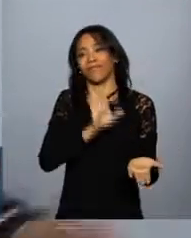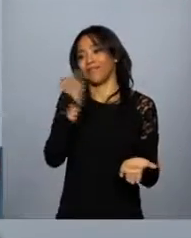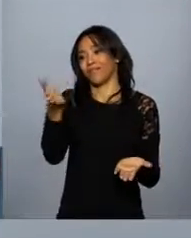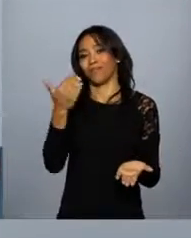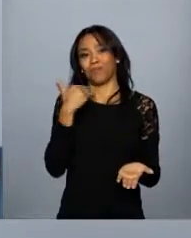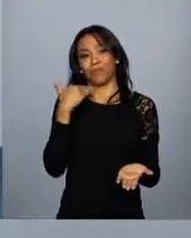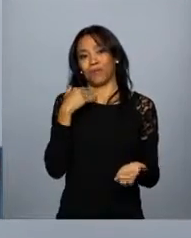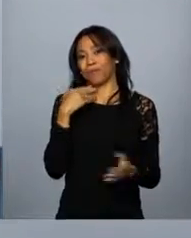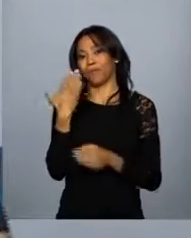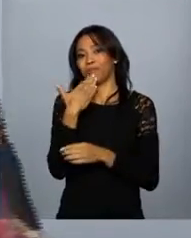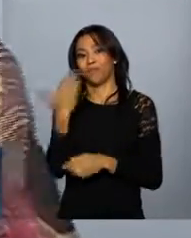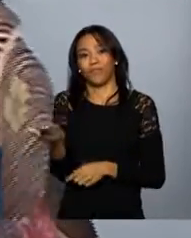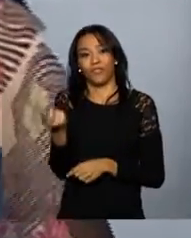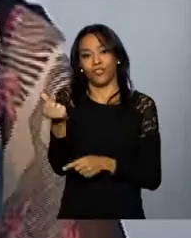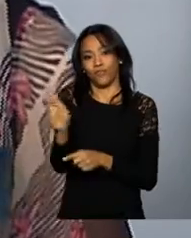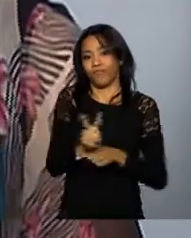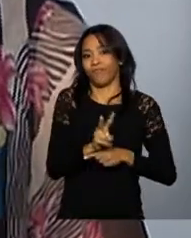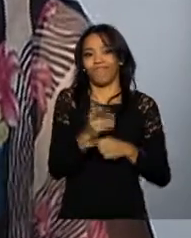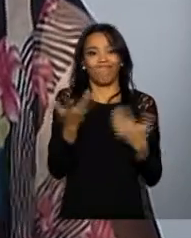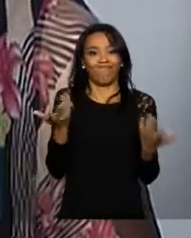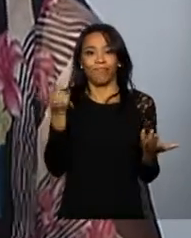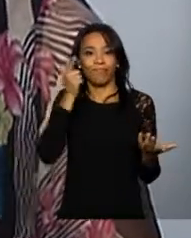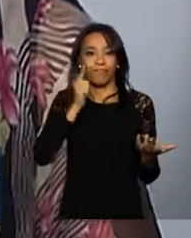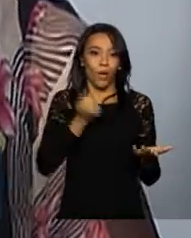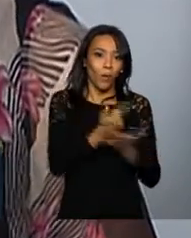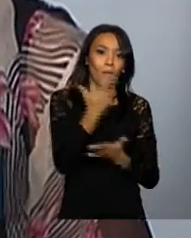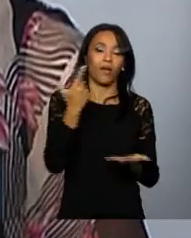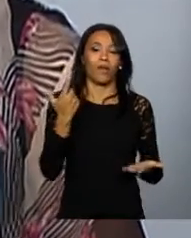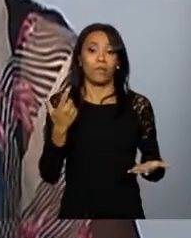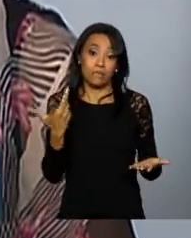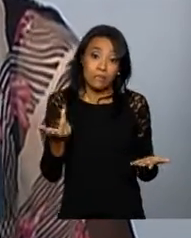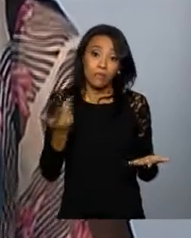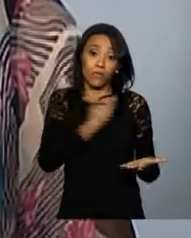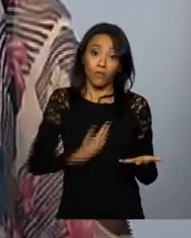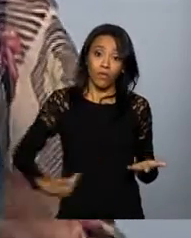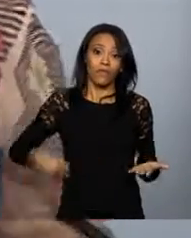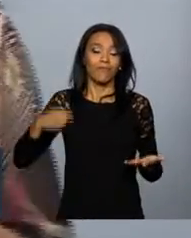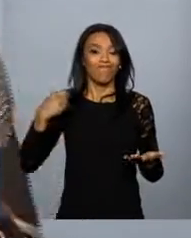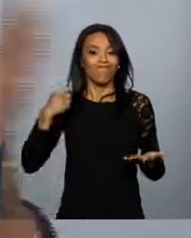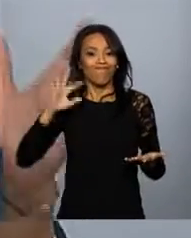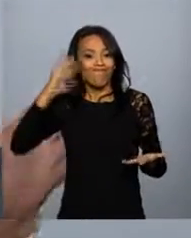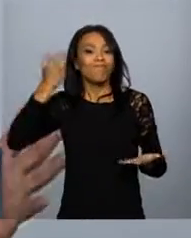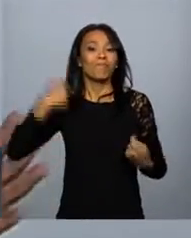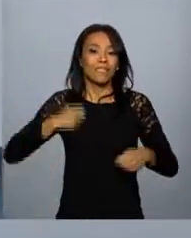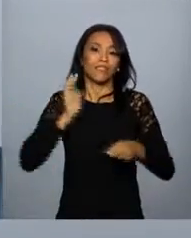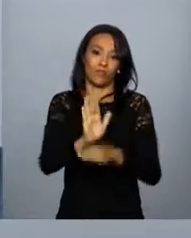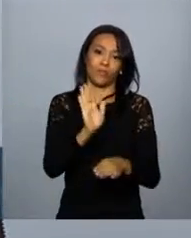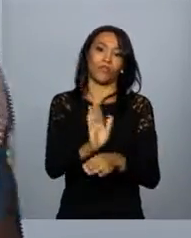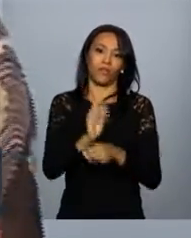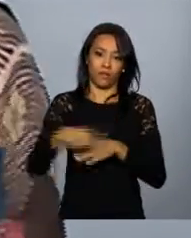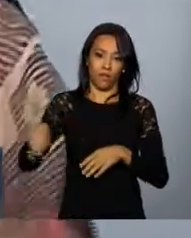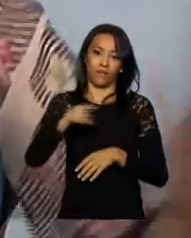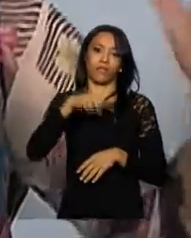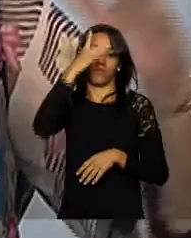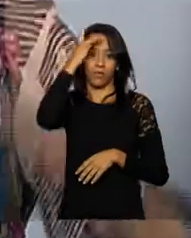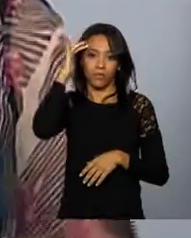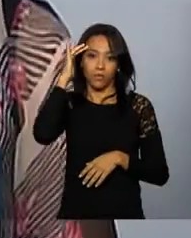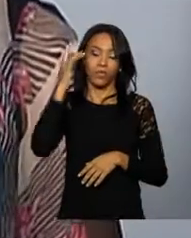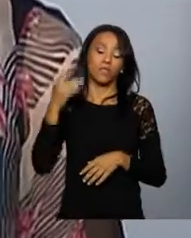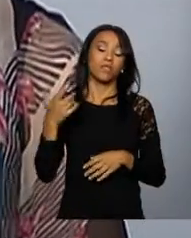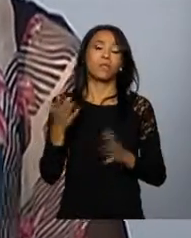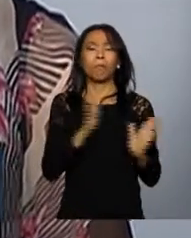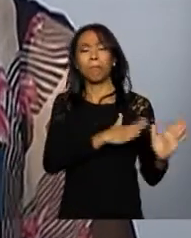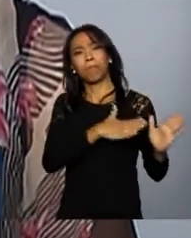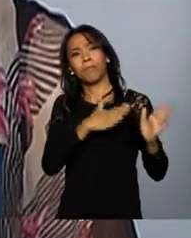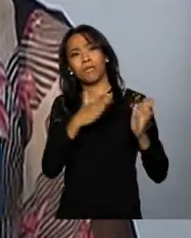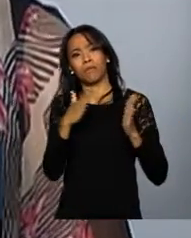essas famílias, precisavam de ser ajudadas. Ao longo de todo esse período